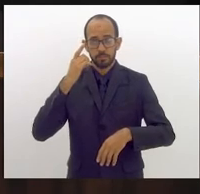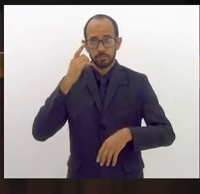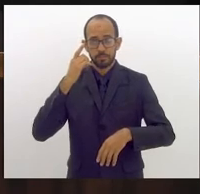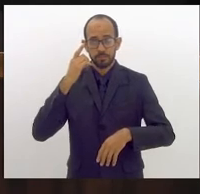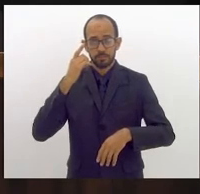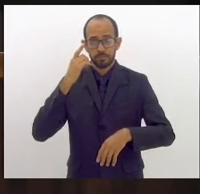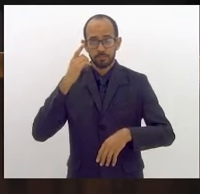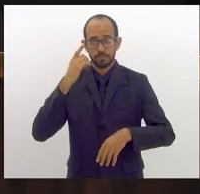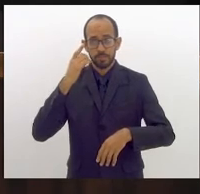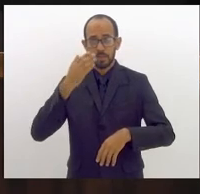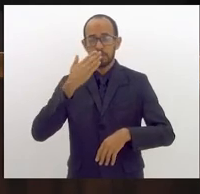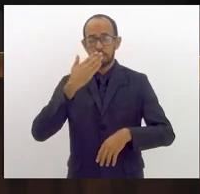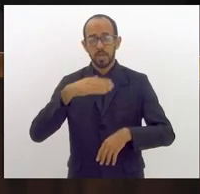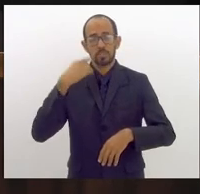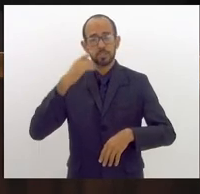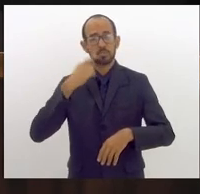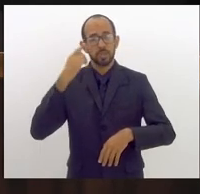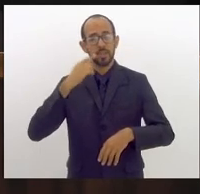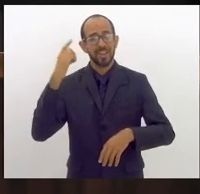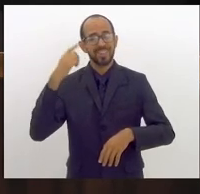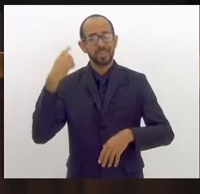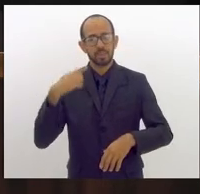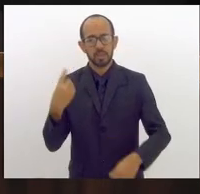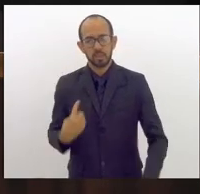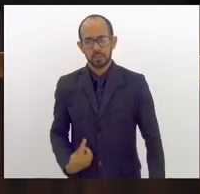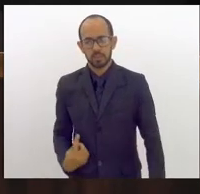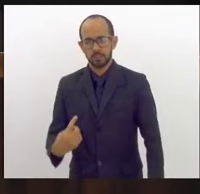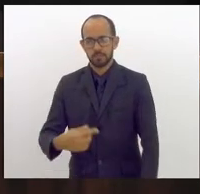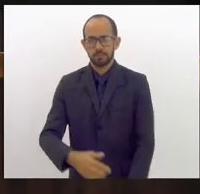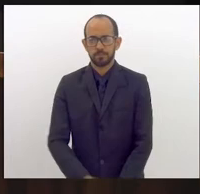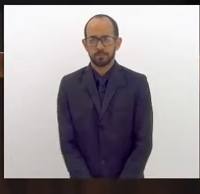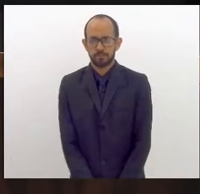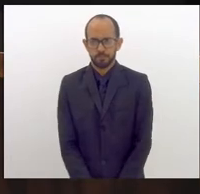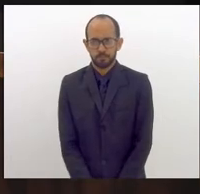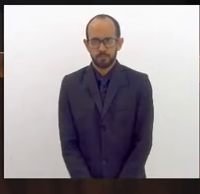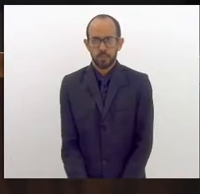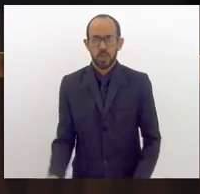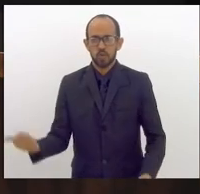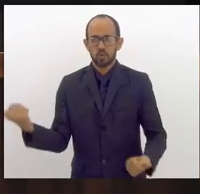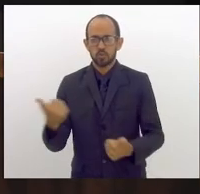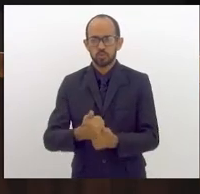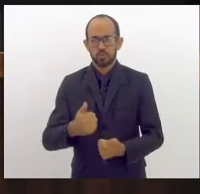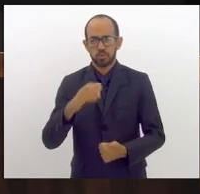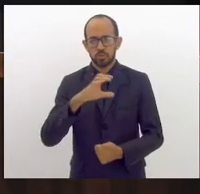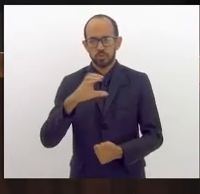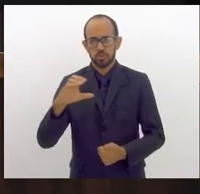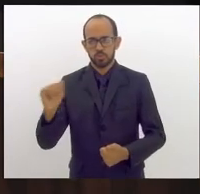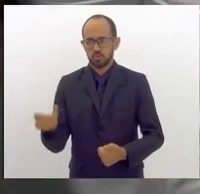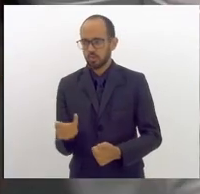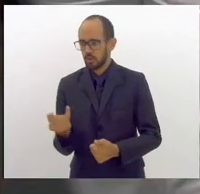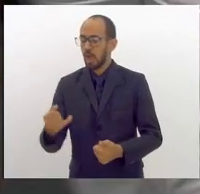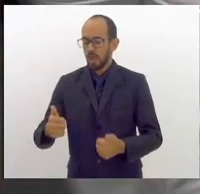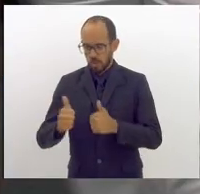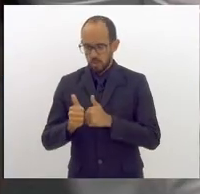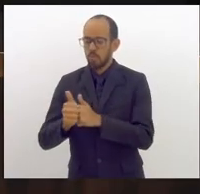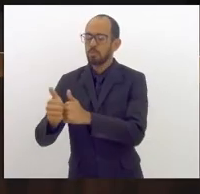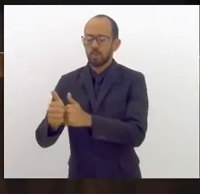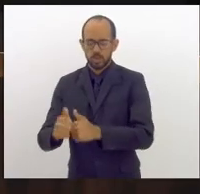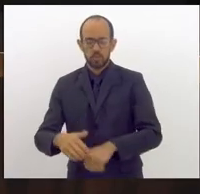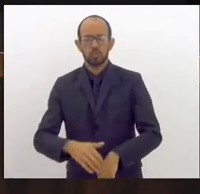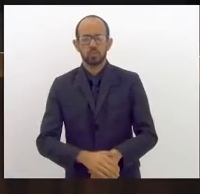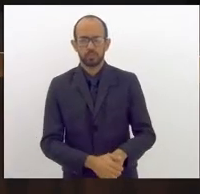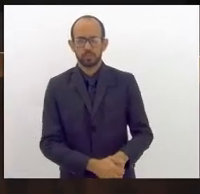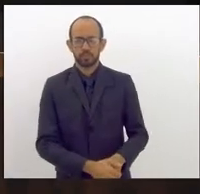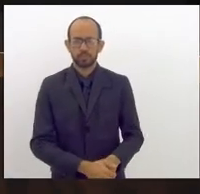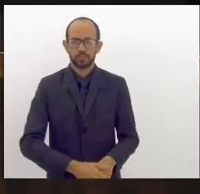presença designada Dani Monteiro pareceu substantivo da CJ pela comissão